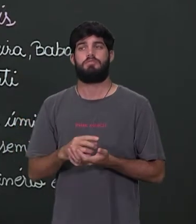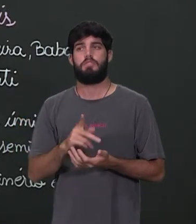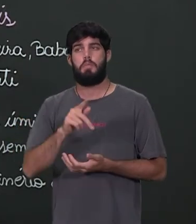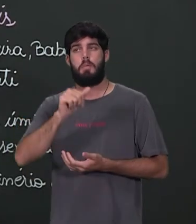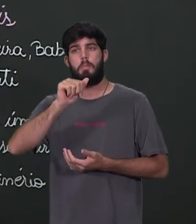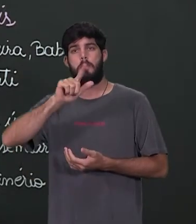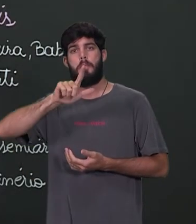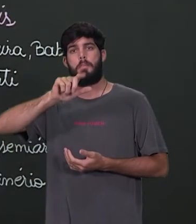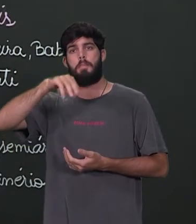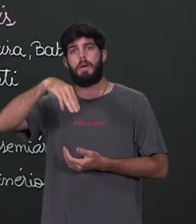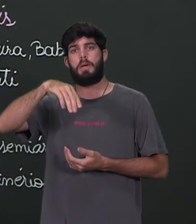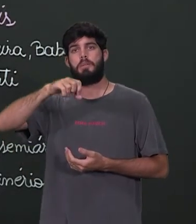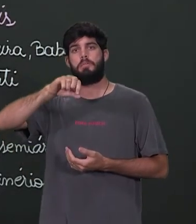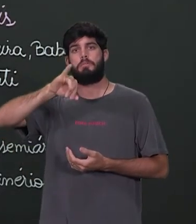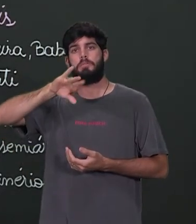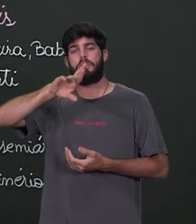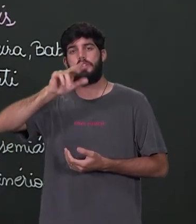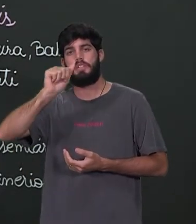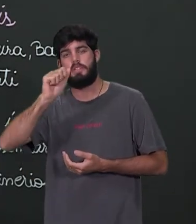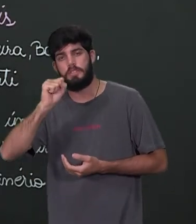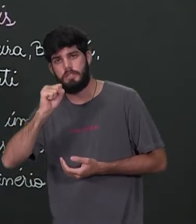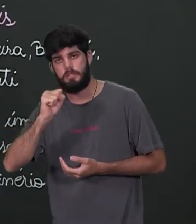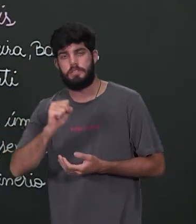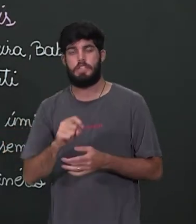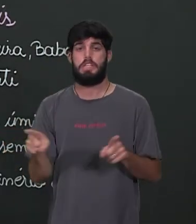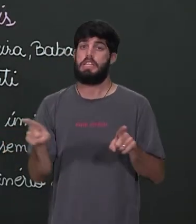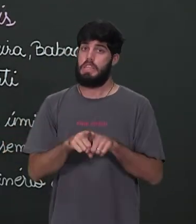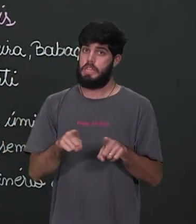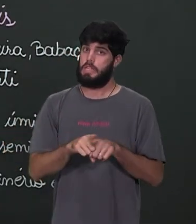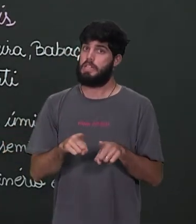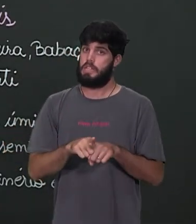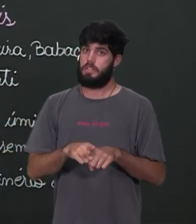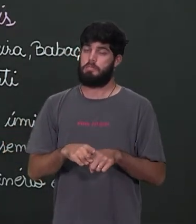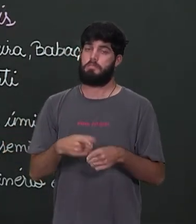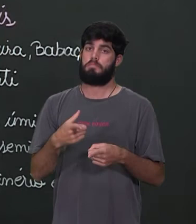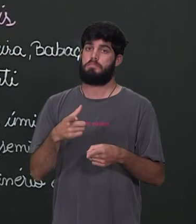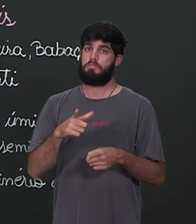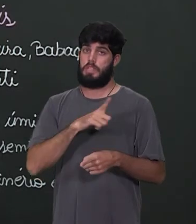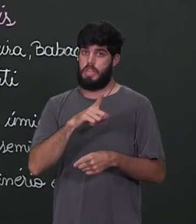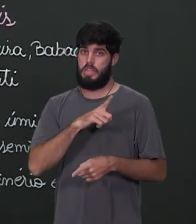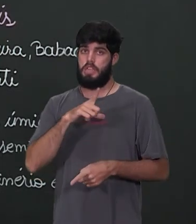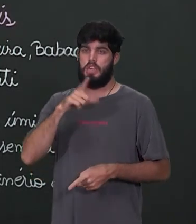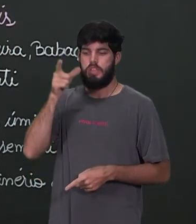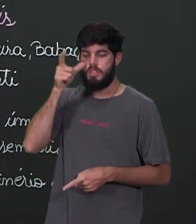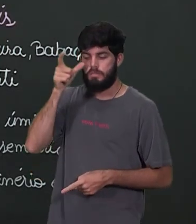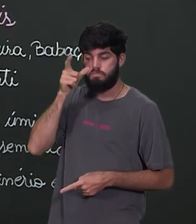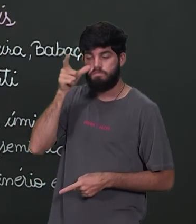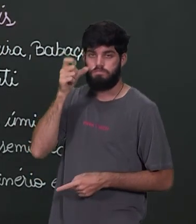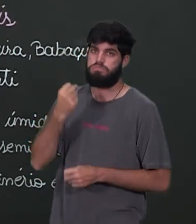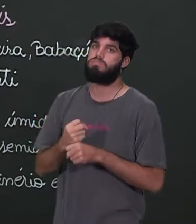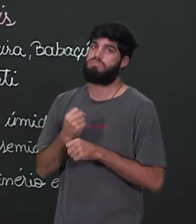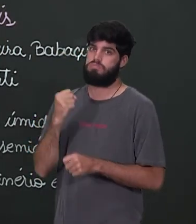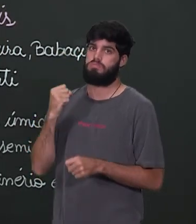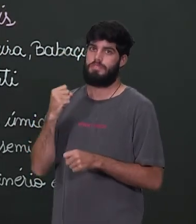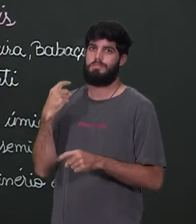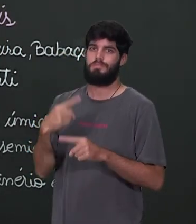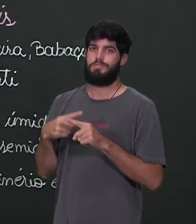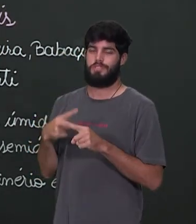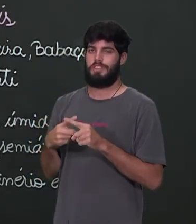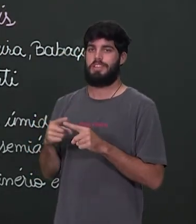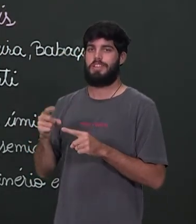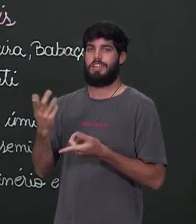aí o interesse por essa área, há um interesse econômico muito grande, porque são plantas, são vegetações que produzem óleos,